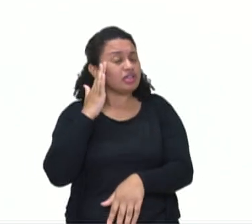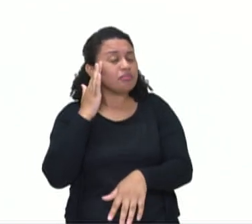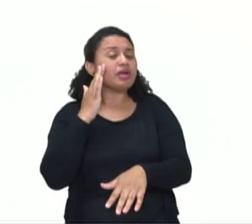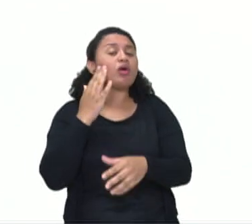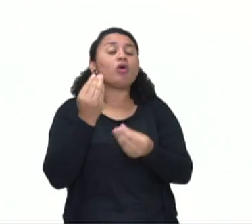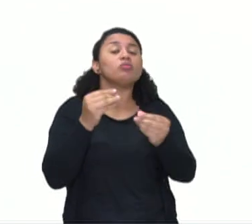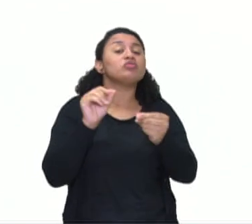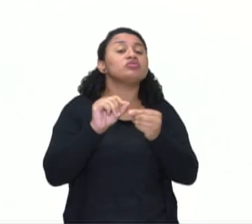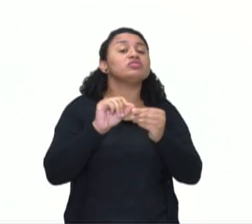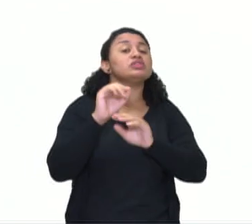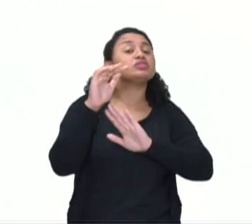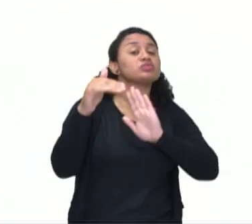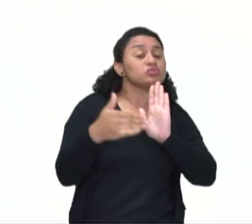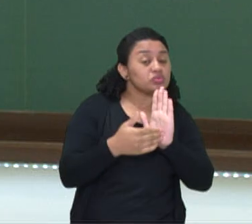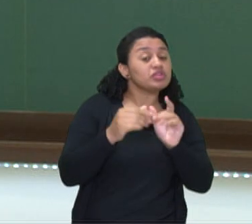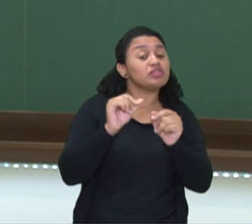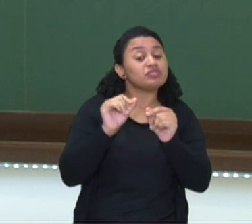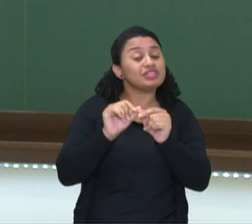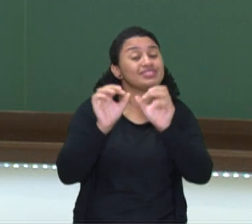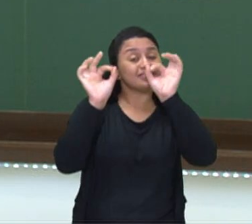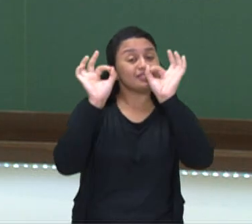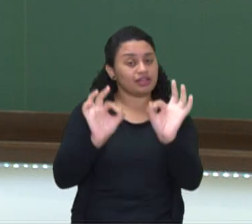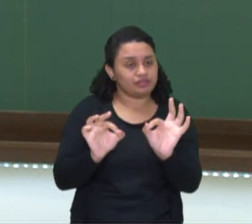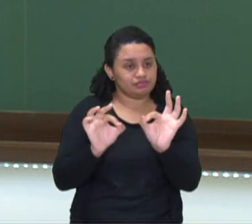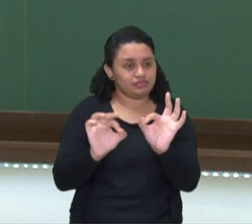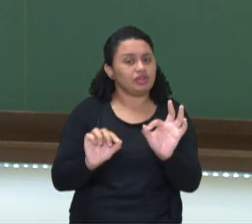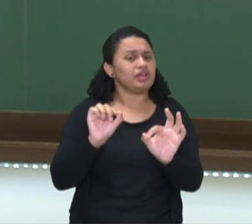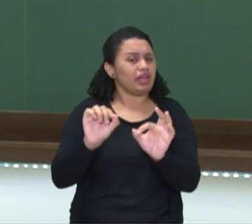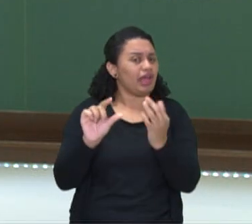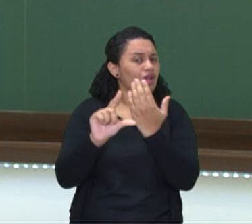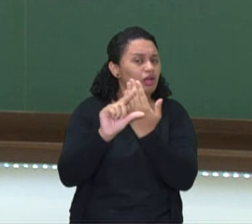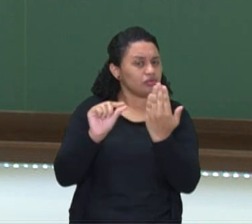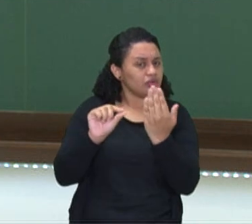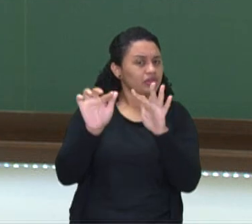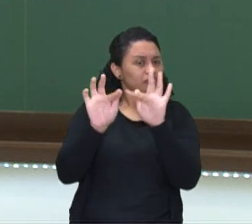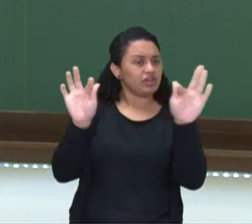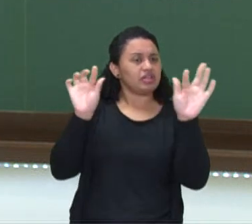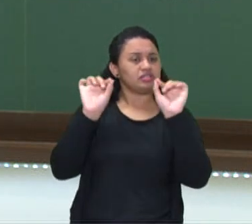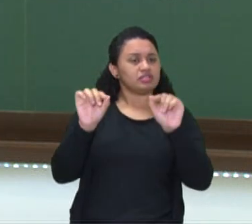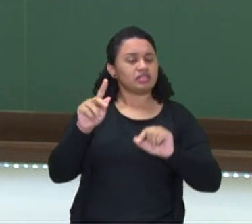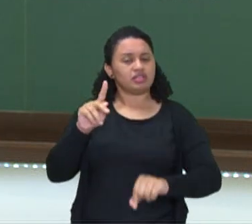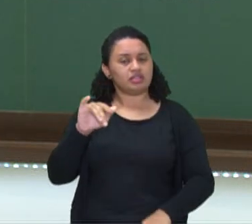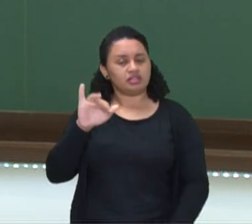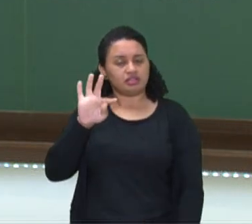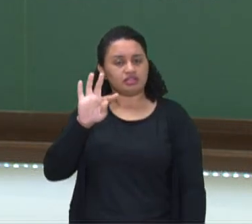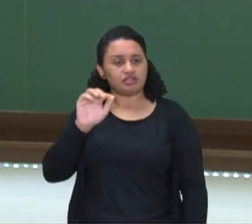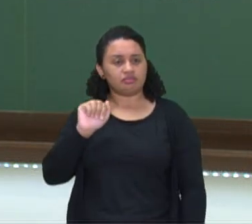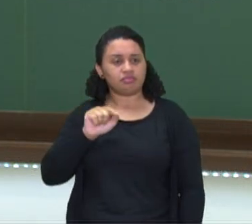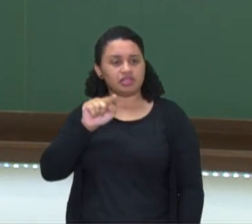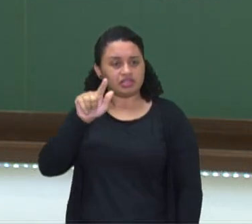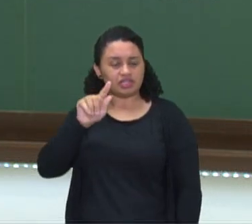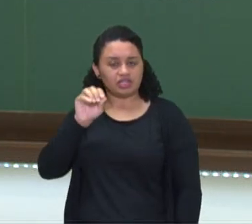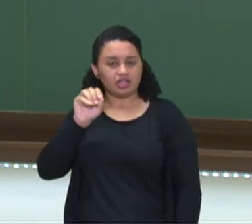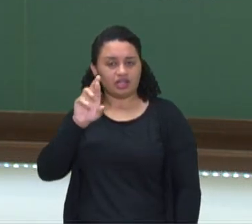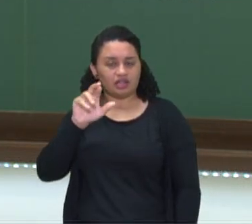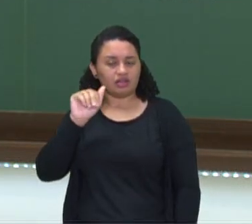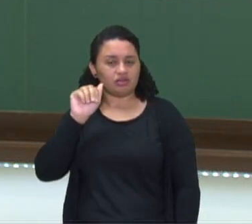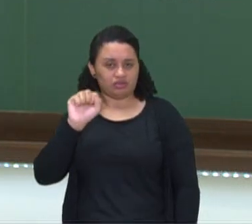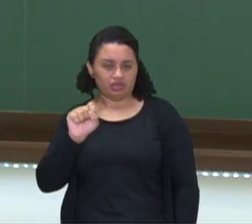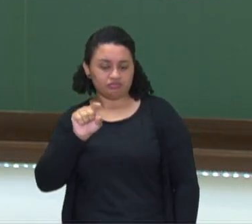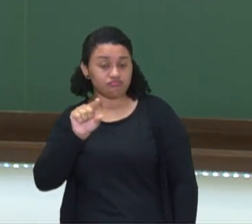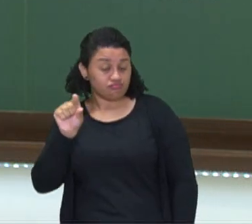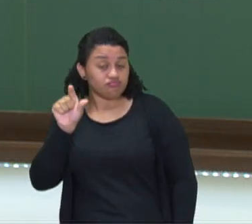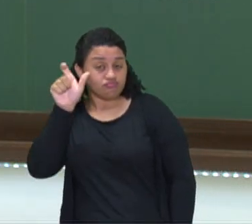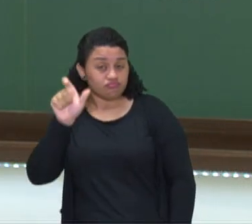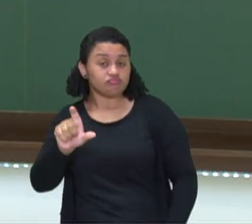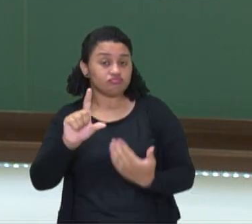feito. Pitágoras. Falando um pouco agora sobre organização através dessa citação, desse pensador.